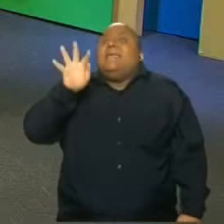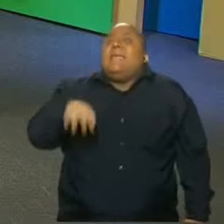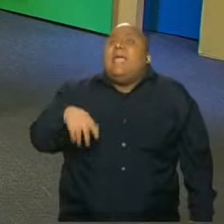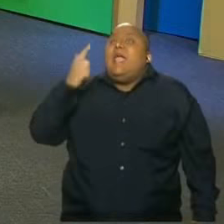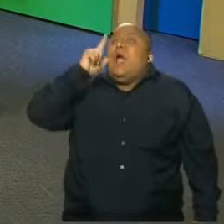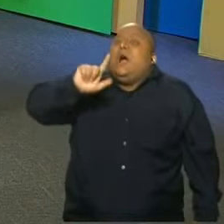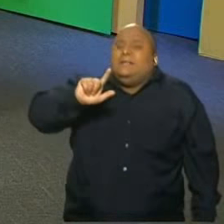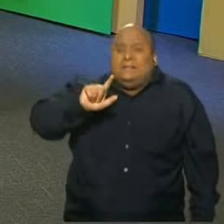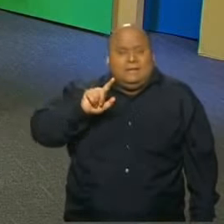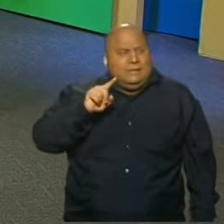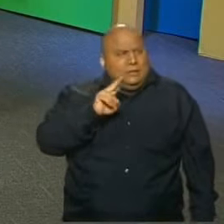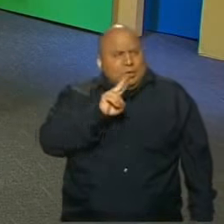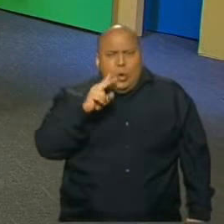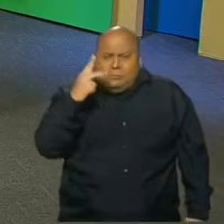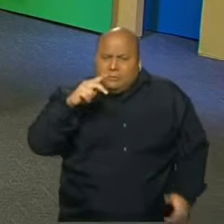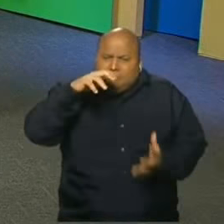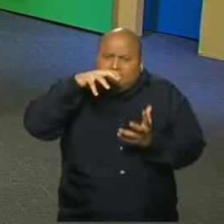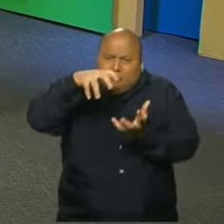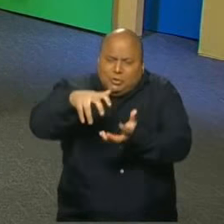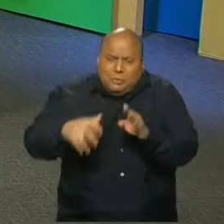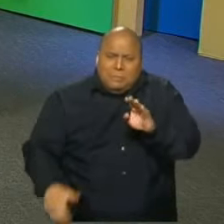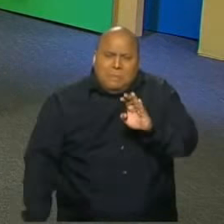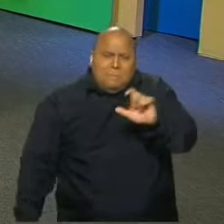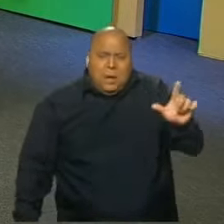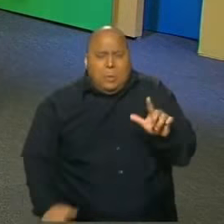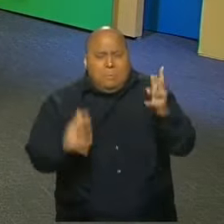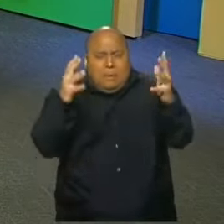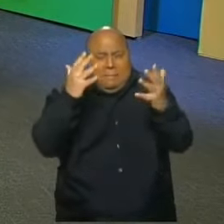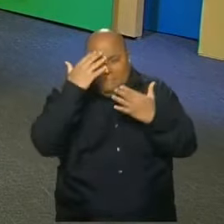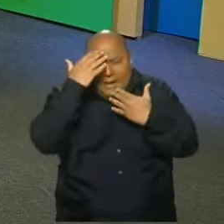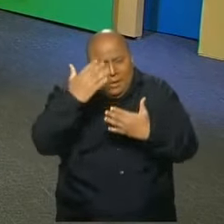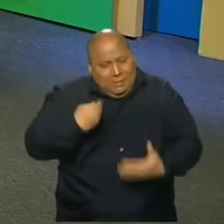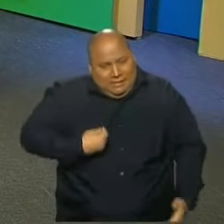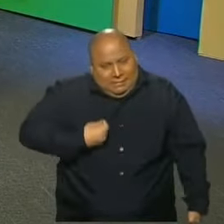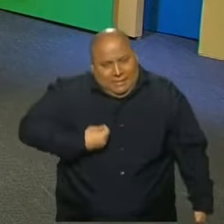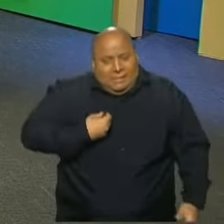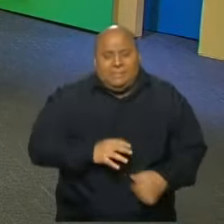vencedores. Você com esse sobrenome internacional, Mabel. Obrigado pela audiência. Mabel,